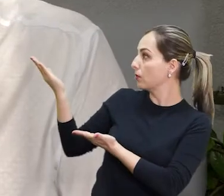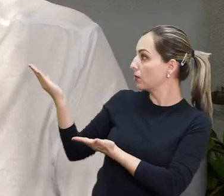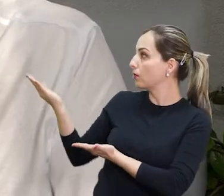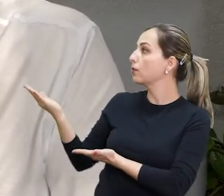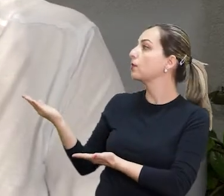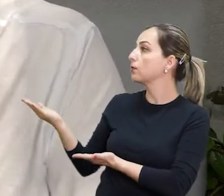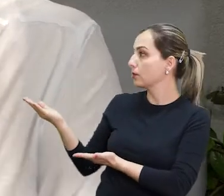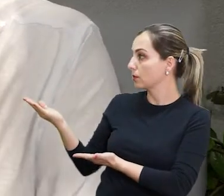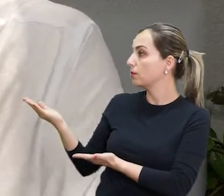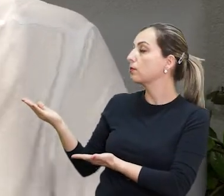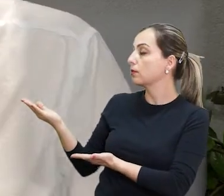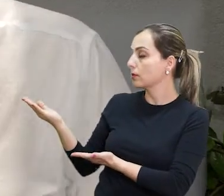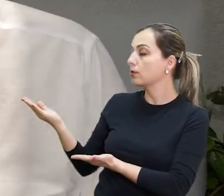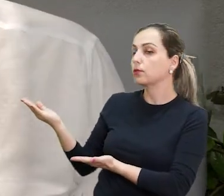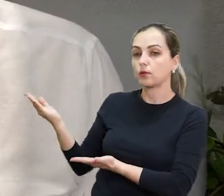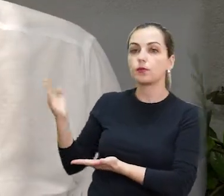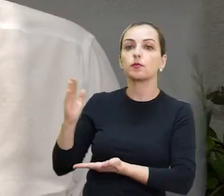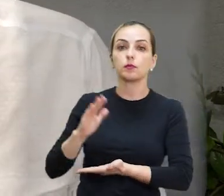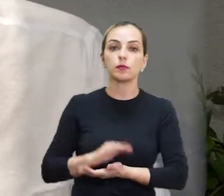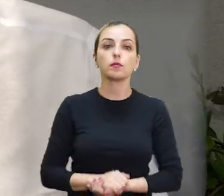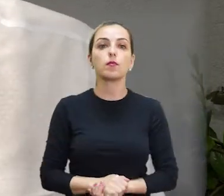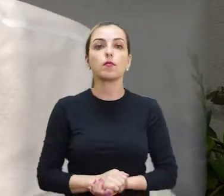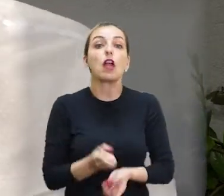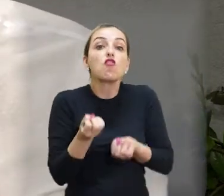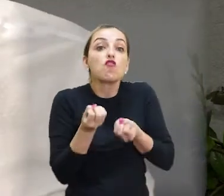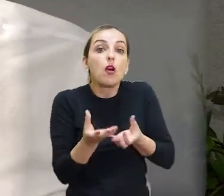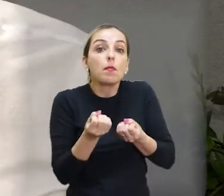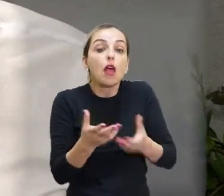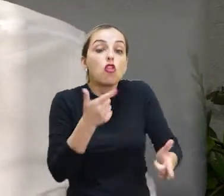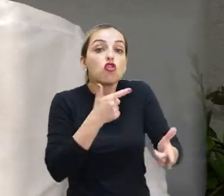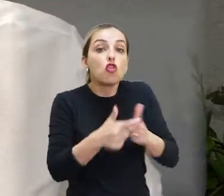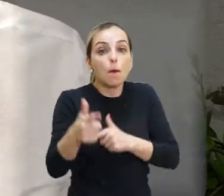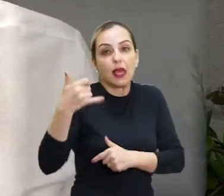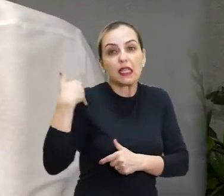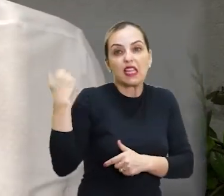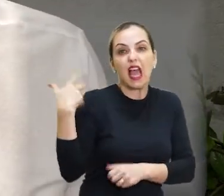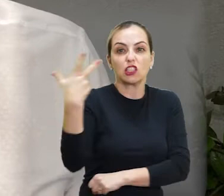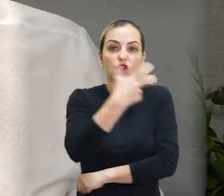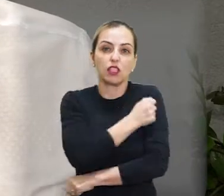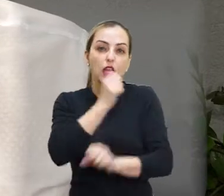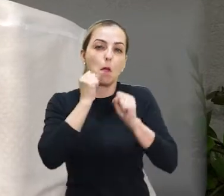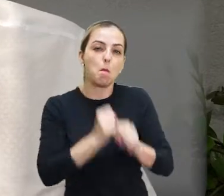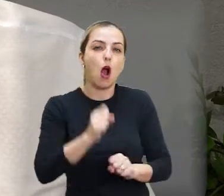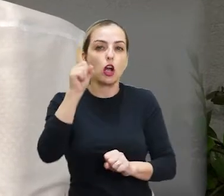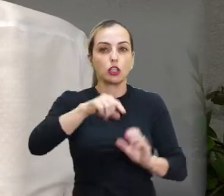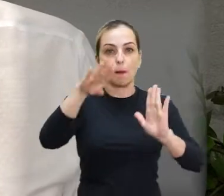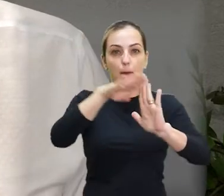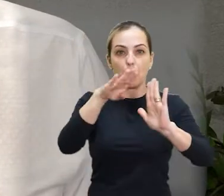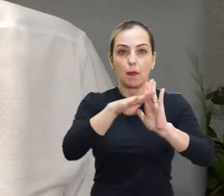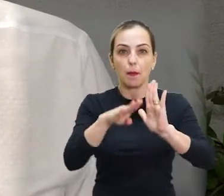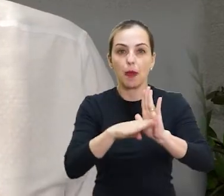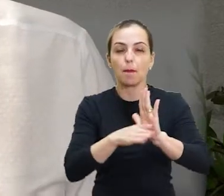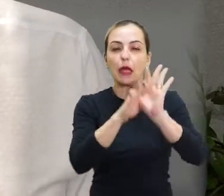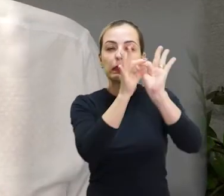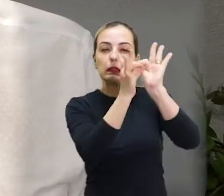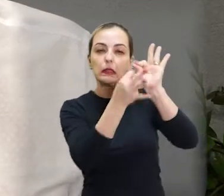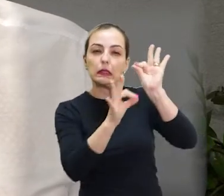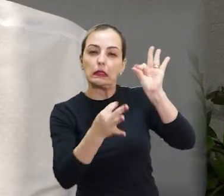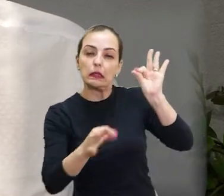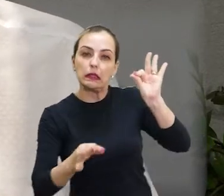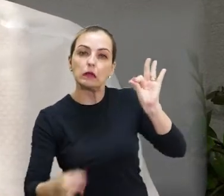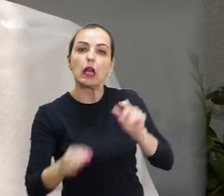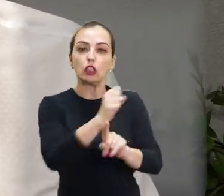para o QR Code, o QR Code aqui na tela, e saiba quem pode e deve tomar vacina esta semana. A